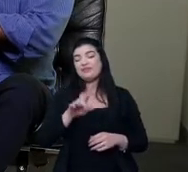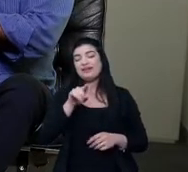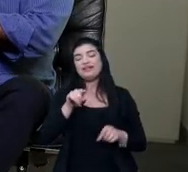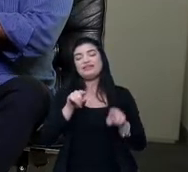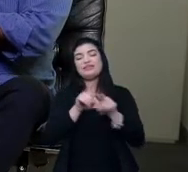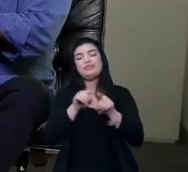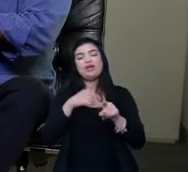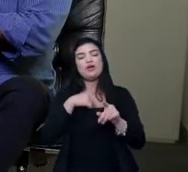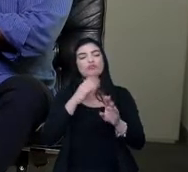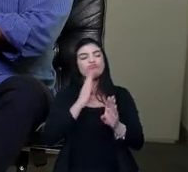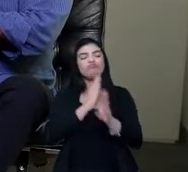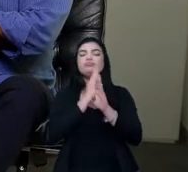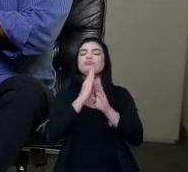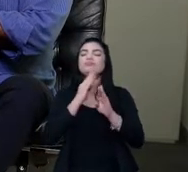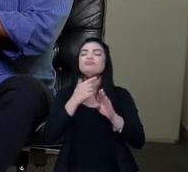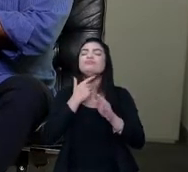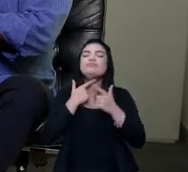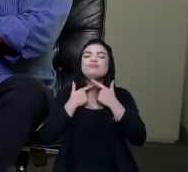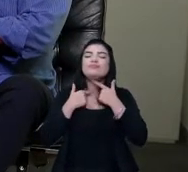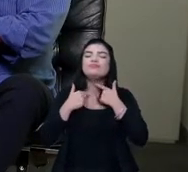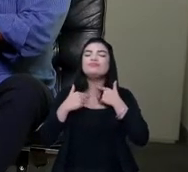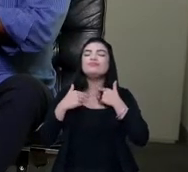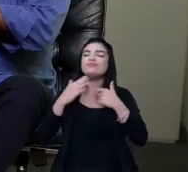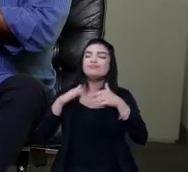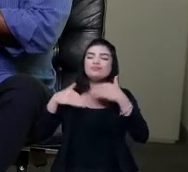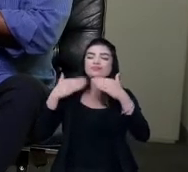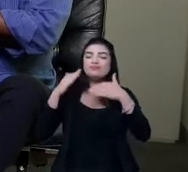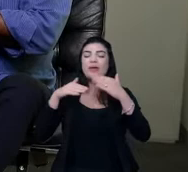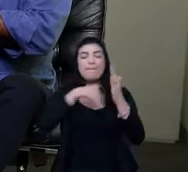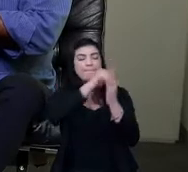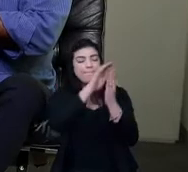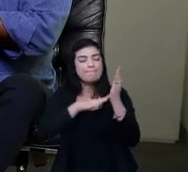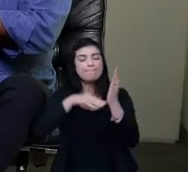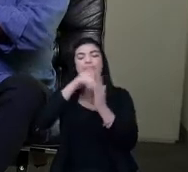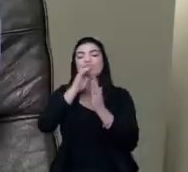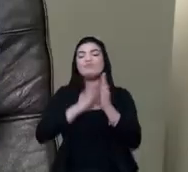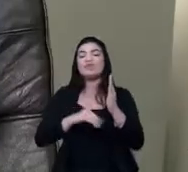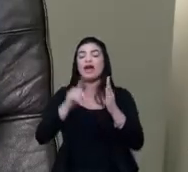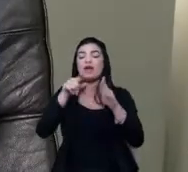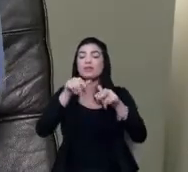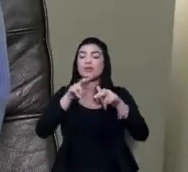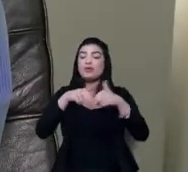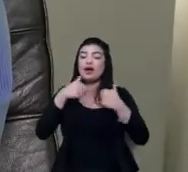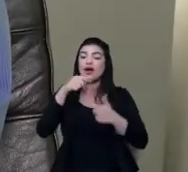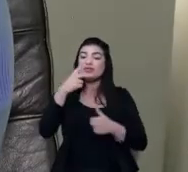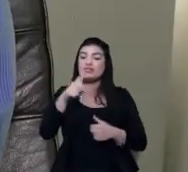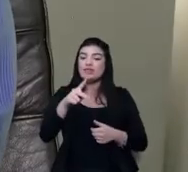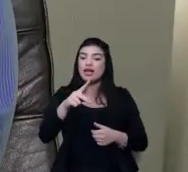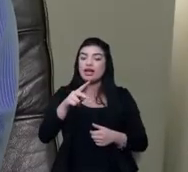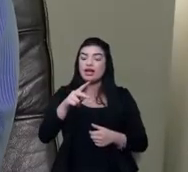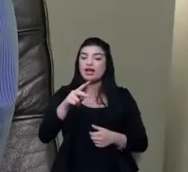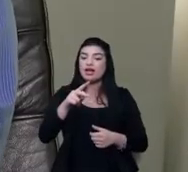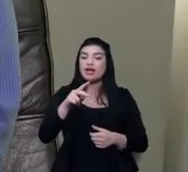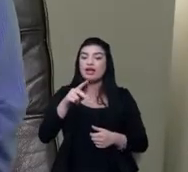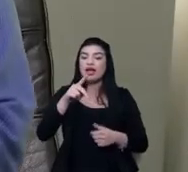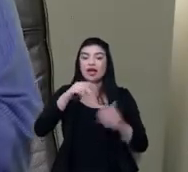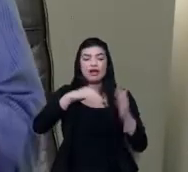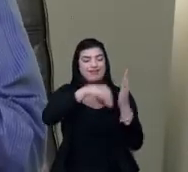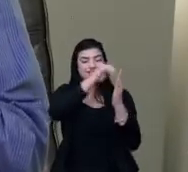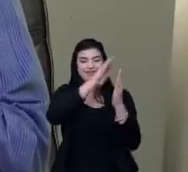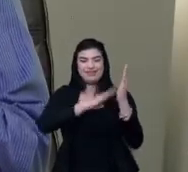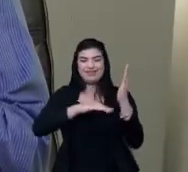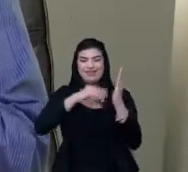descobrindo essa técnica da pintura muito a partir da tinta óleo, a utilização da tinta óleo. Assim,